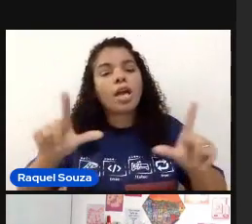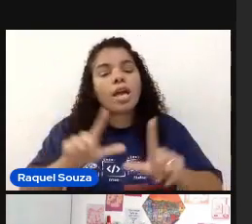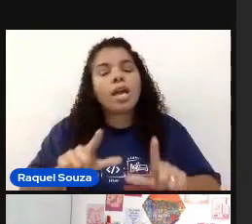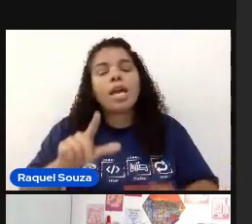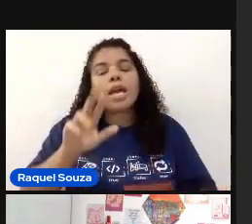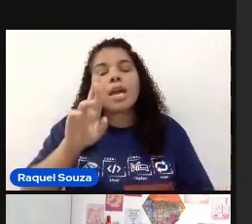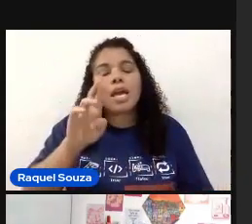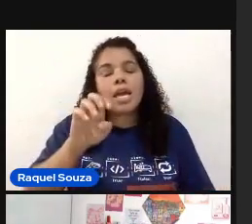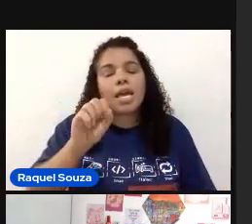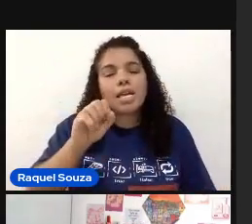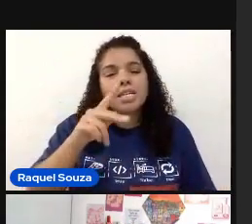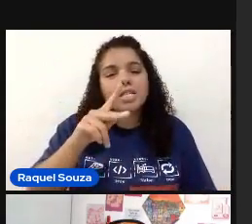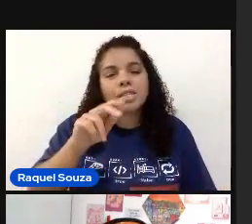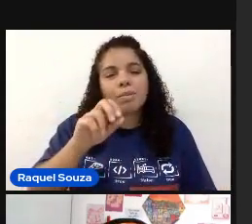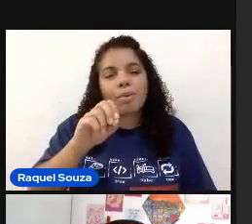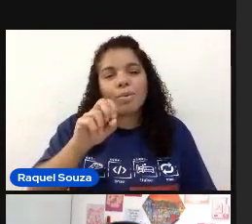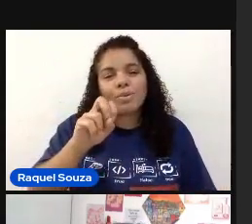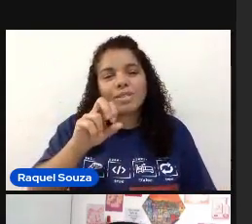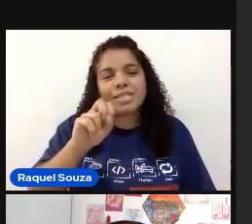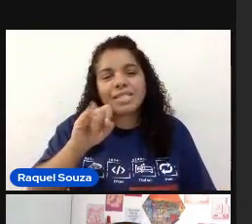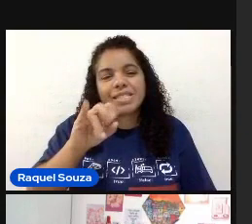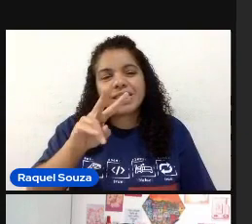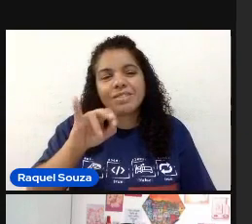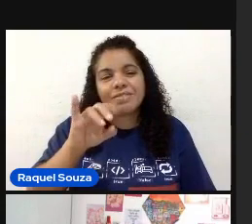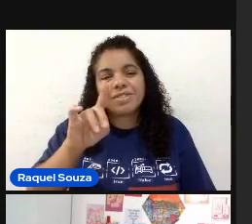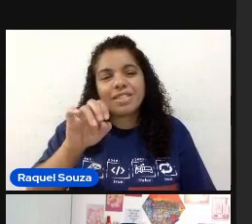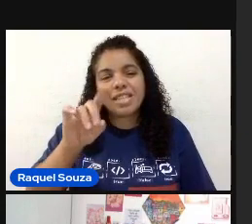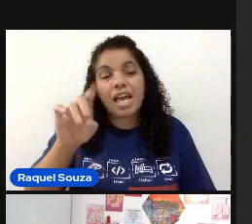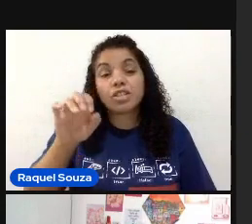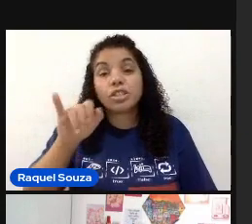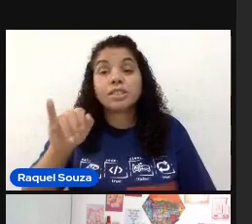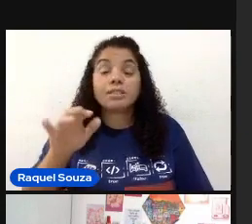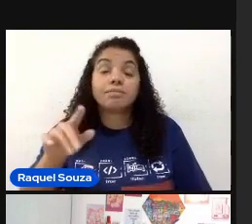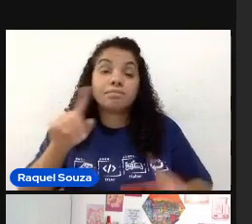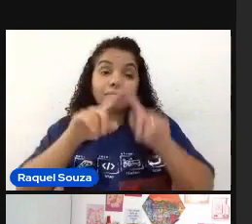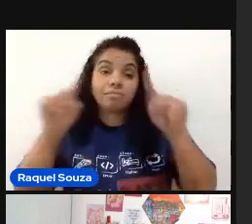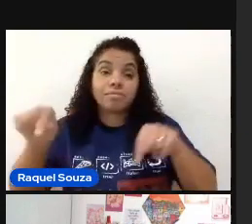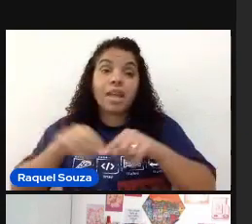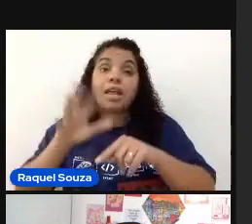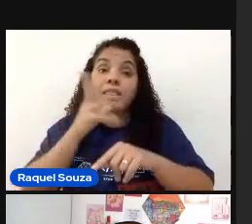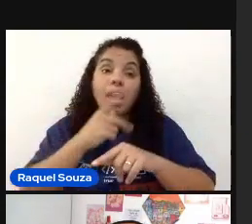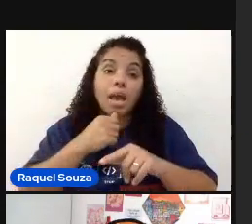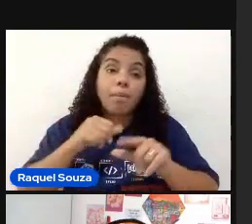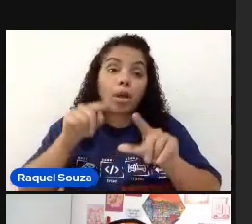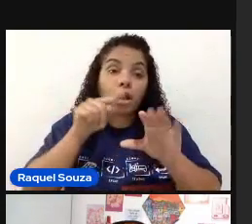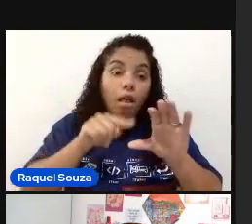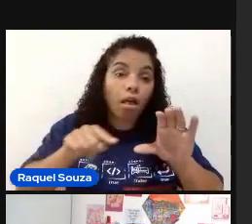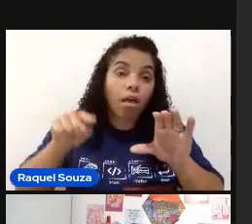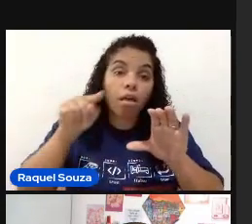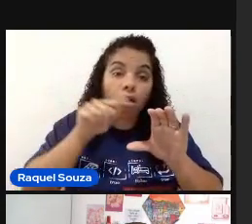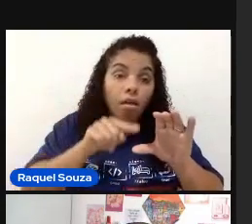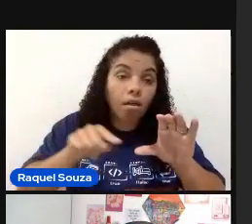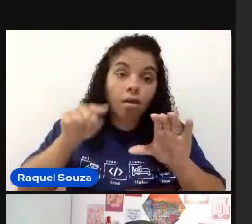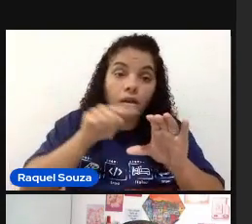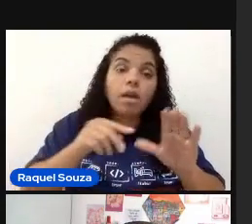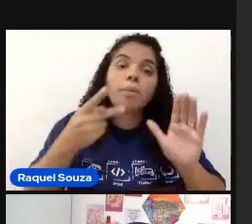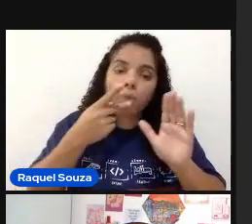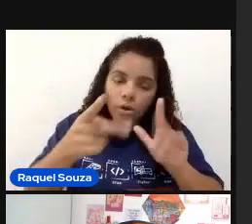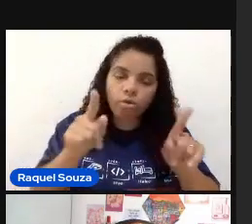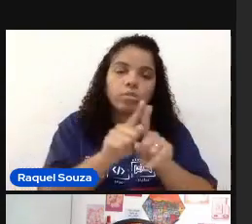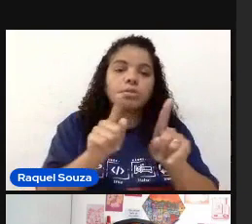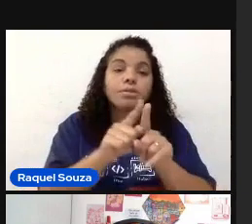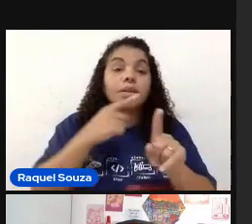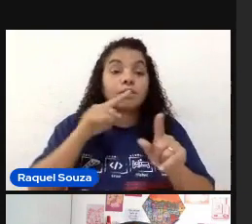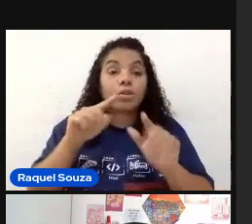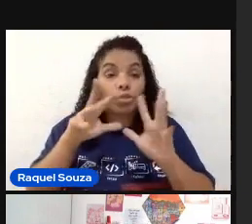tela demora muito tempo para carregar, então eu posso melhorar a performance. São todas oportunidades que o teste exploratório, dentro dessa ótica, ele